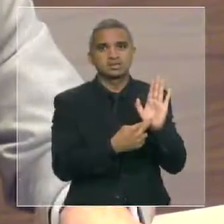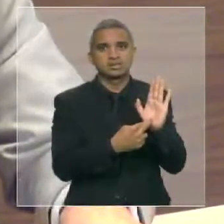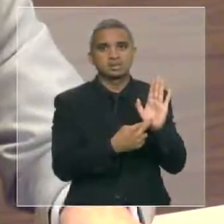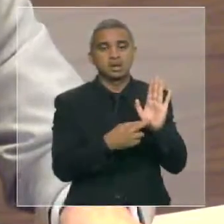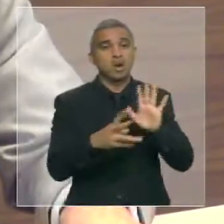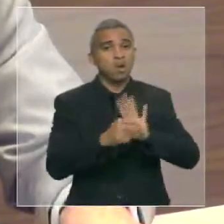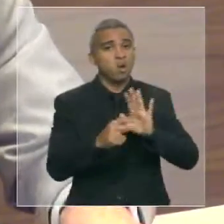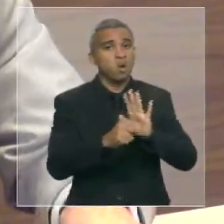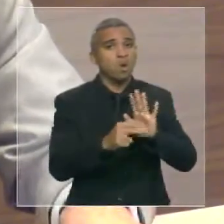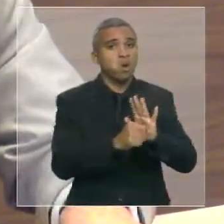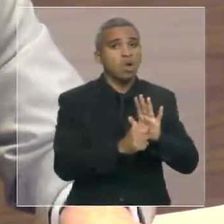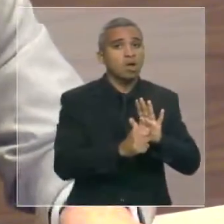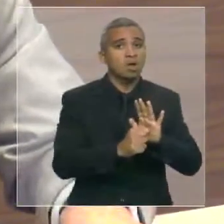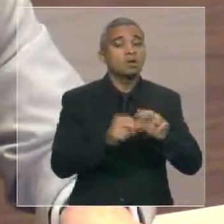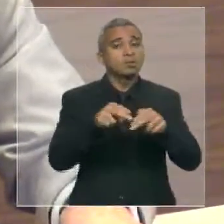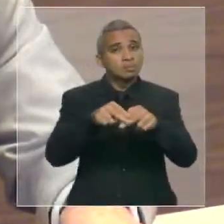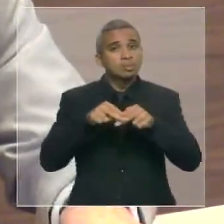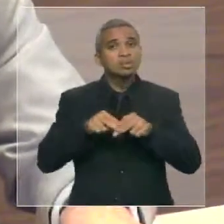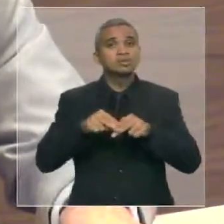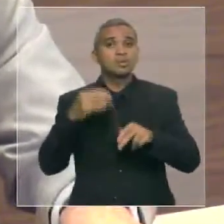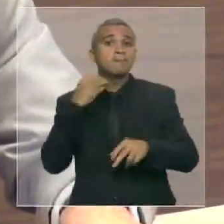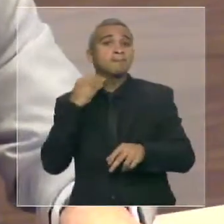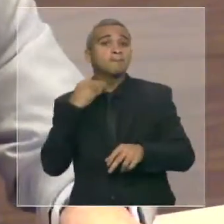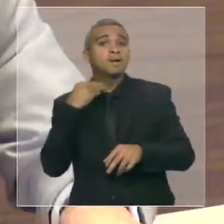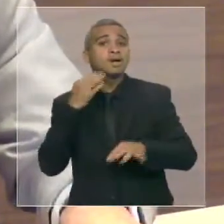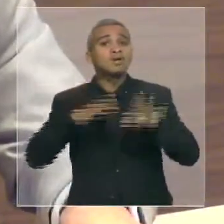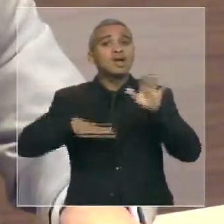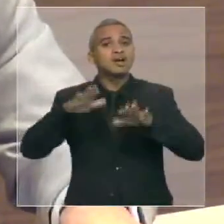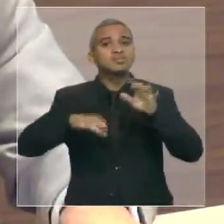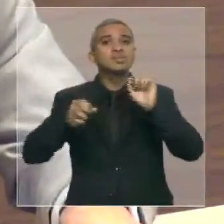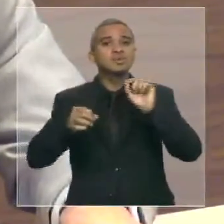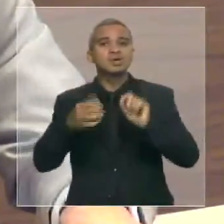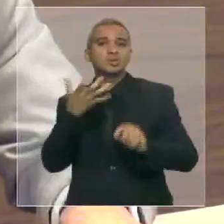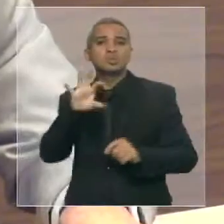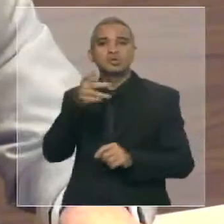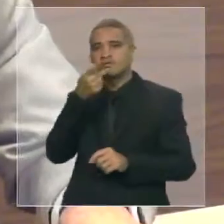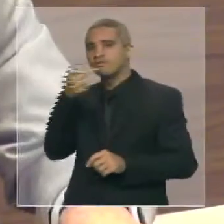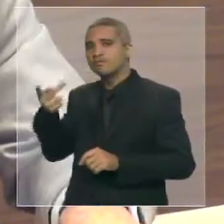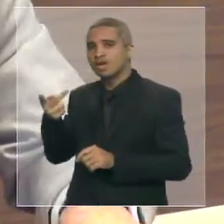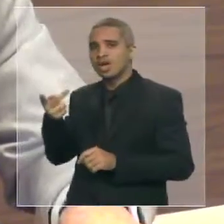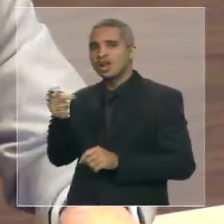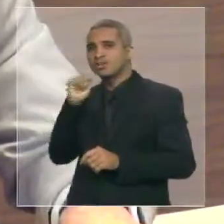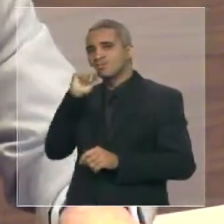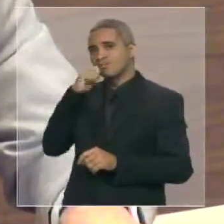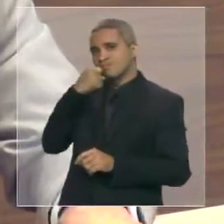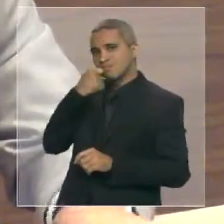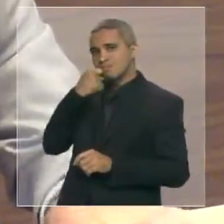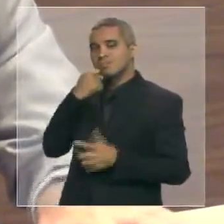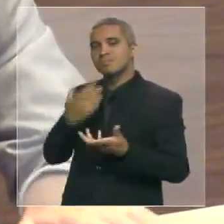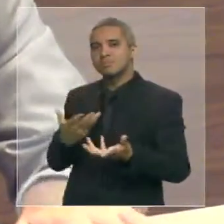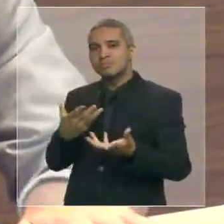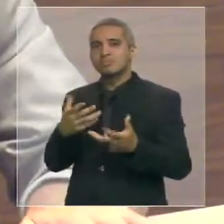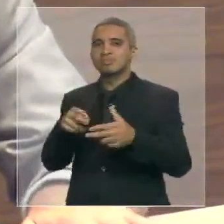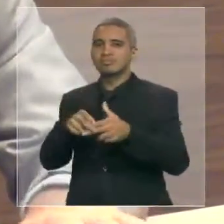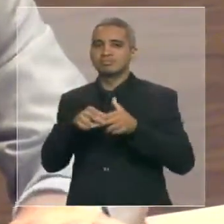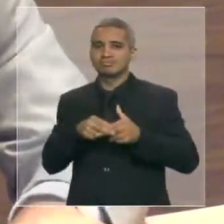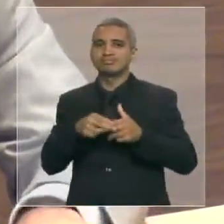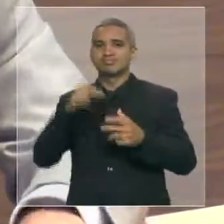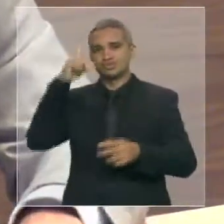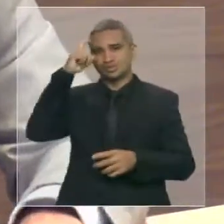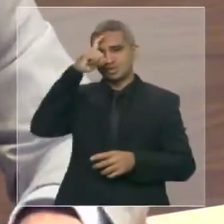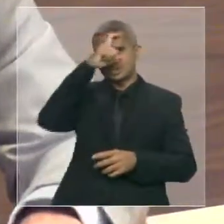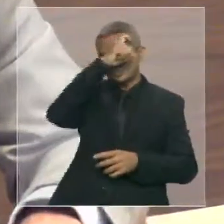roubo. Talvez os bancos não cumpram, ou têm medo que, em algum momento, sejam questionados e têm